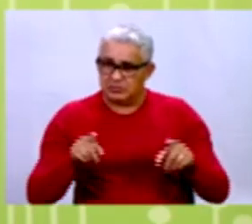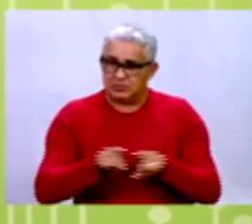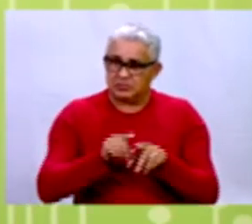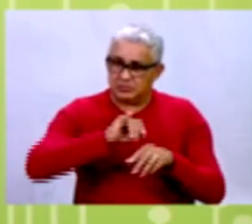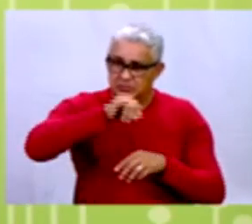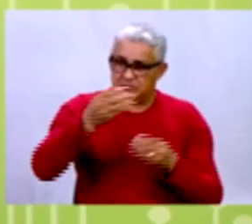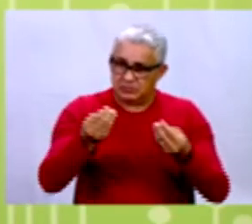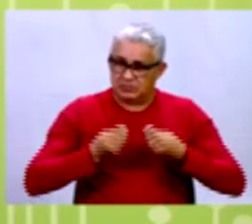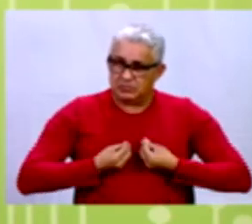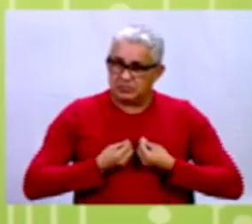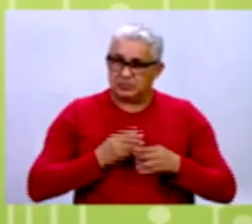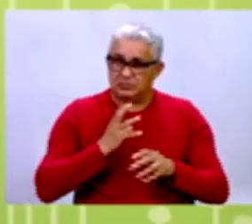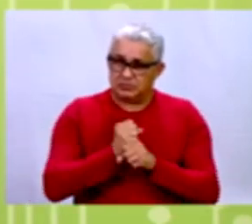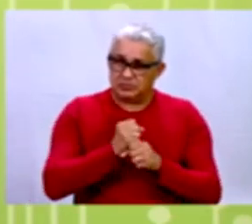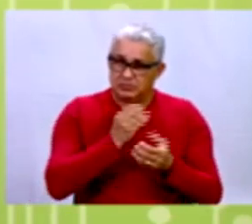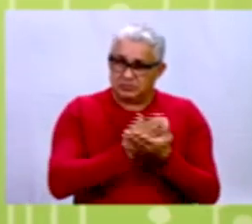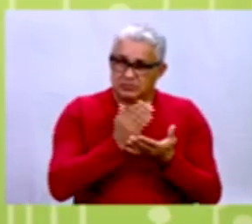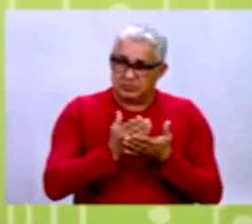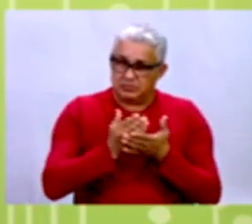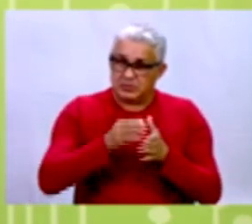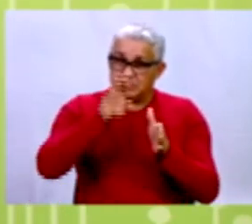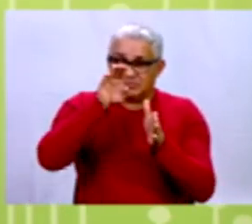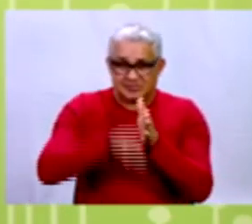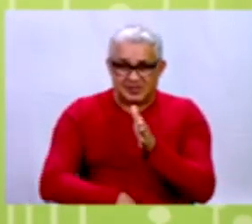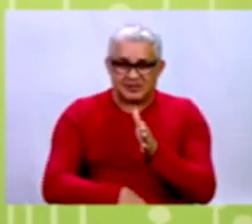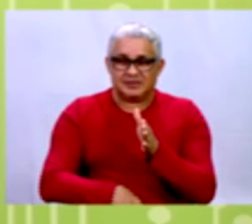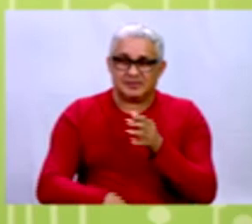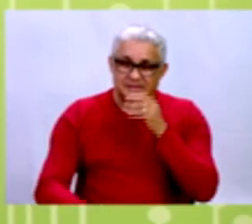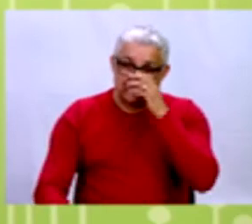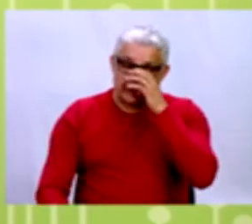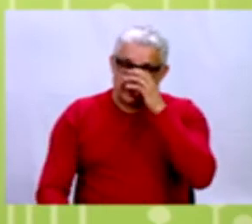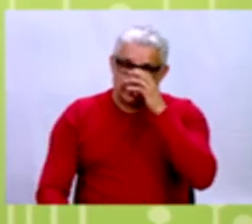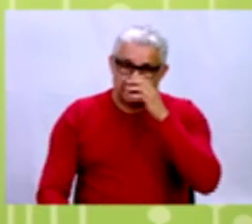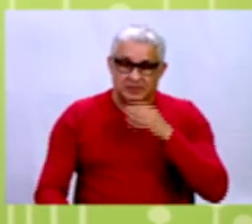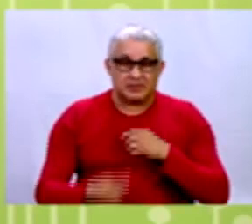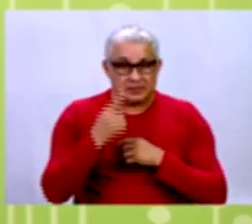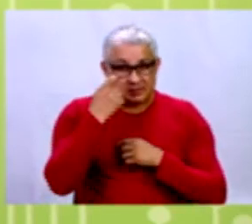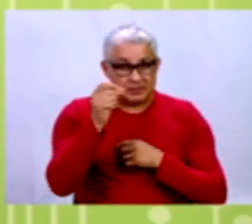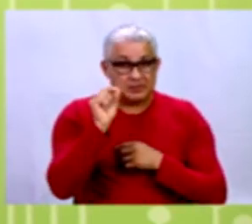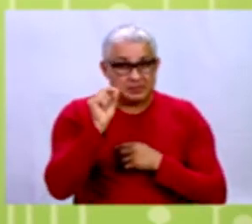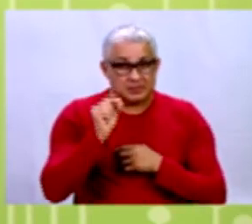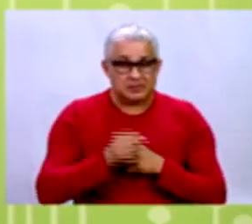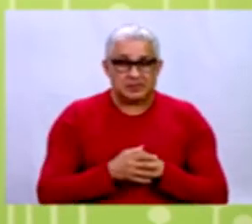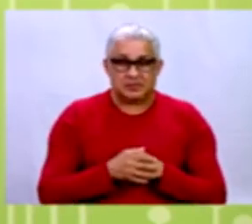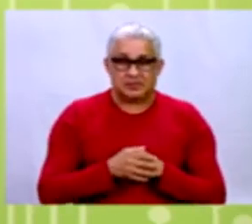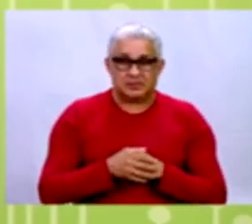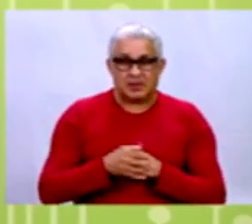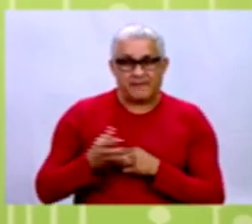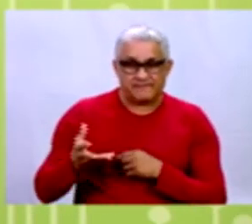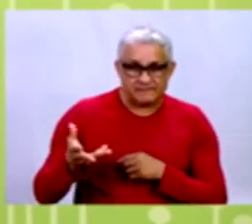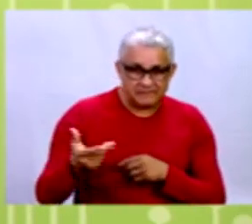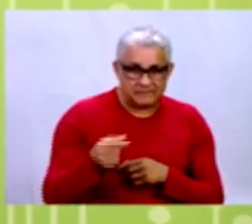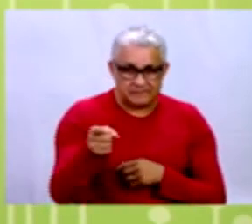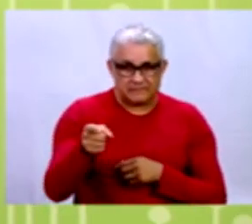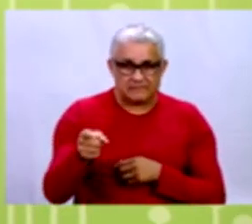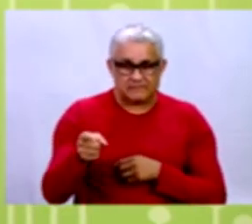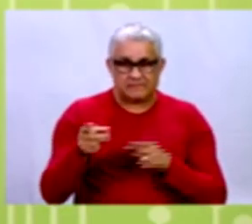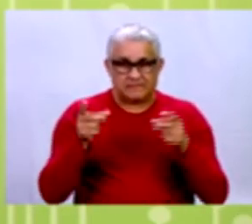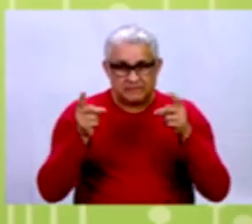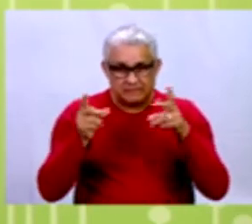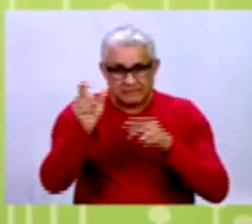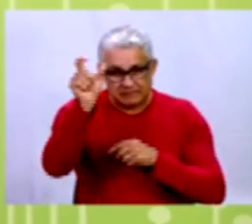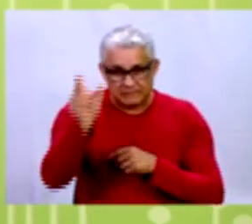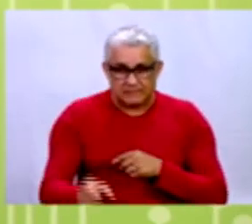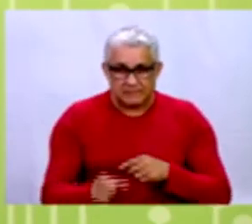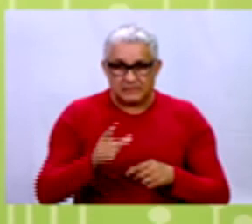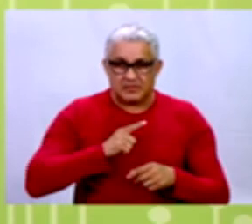que ele te deu, a prestação acaba dando menos. É aí que eu falei para vocês, que é interessante a gente argumentar com o vendedor dessas taxas embutidas